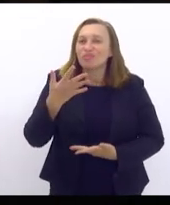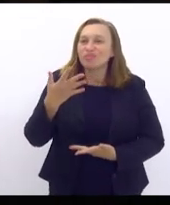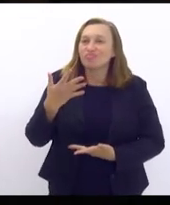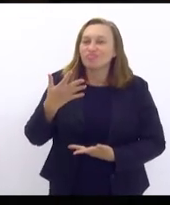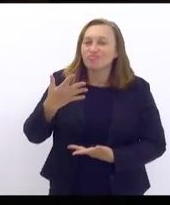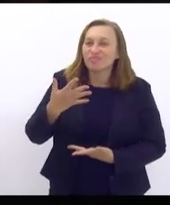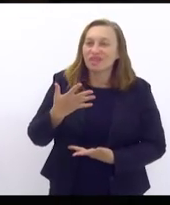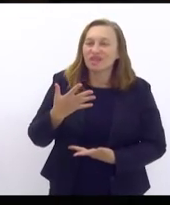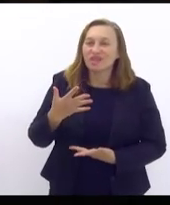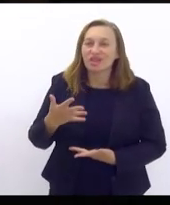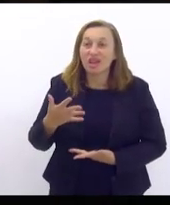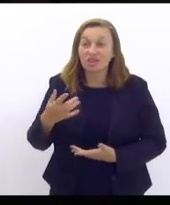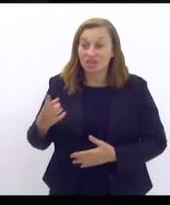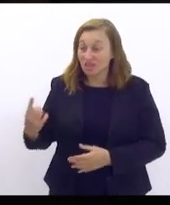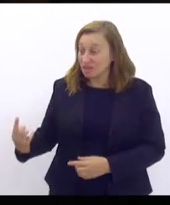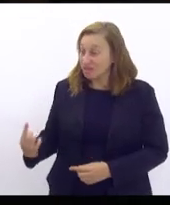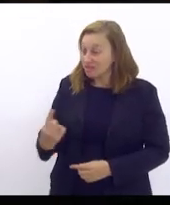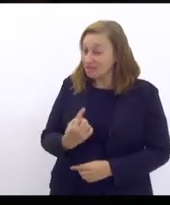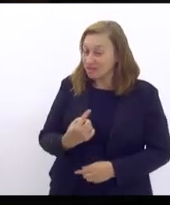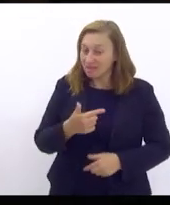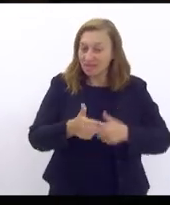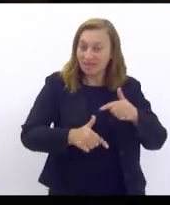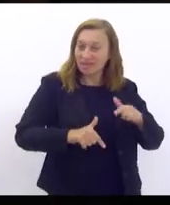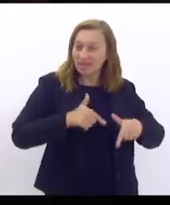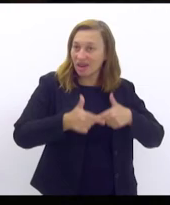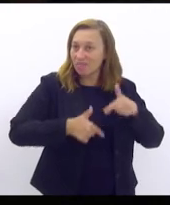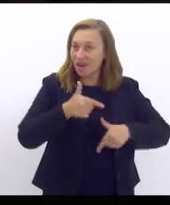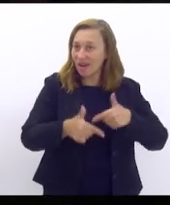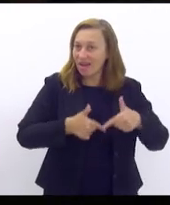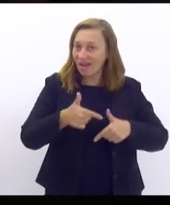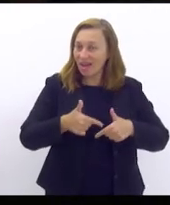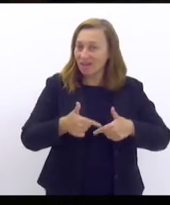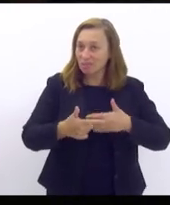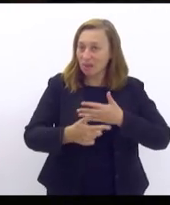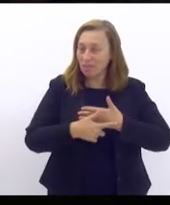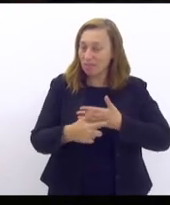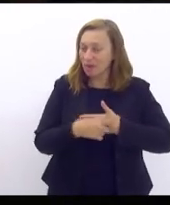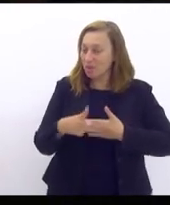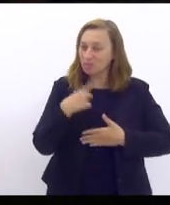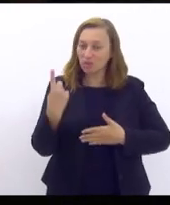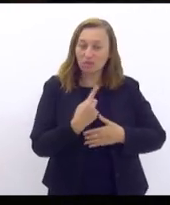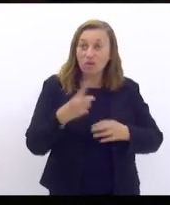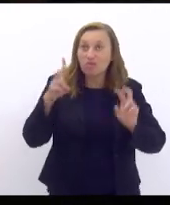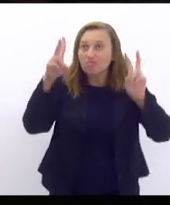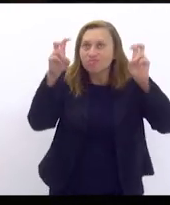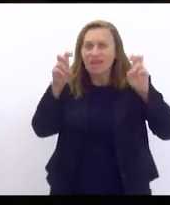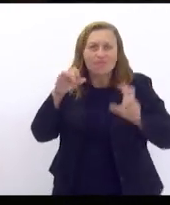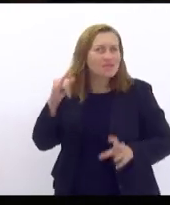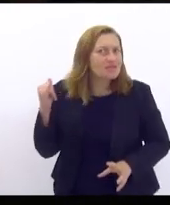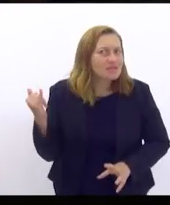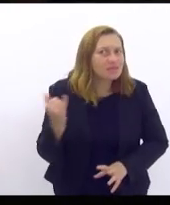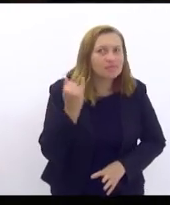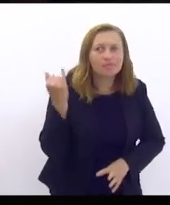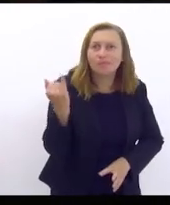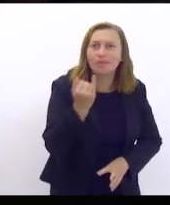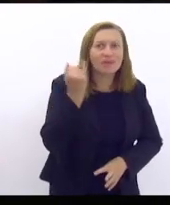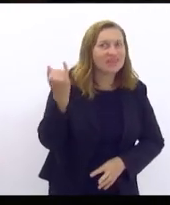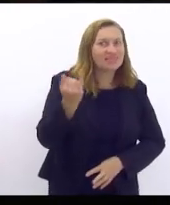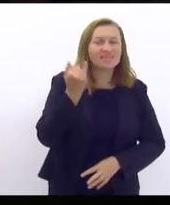Ju? A gente vir para o trabalho, cumprir o nosso dever com um tema tão